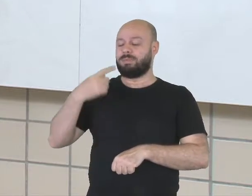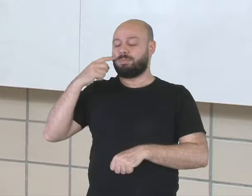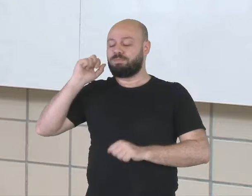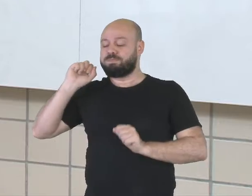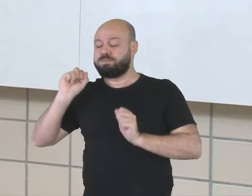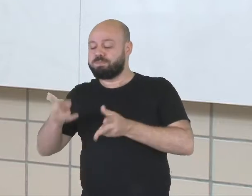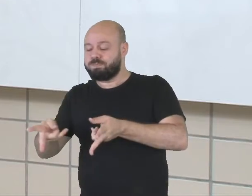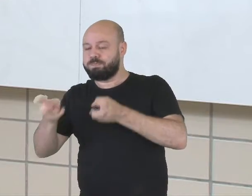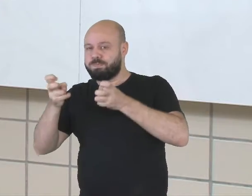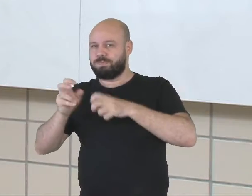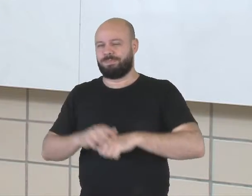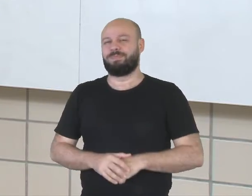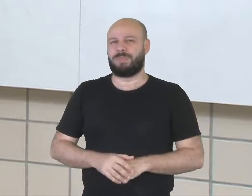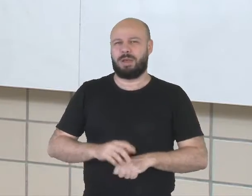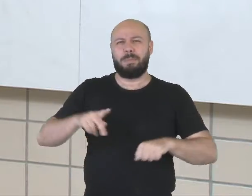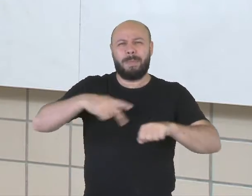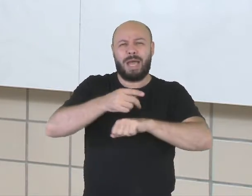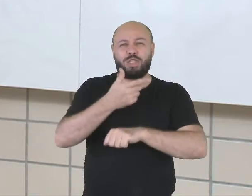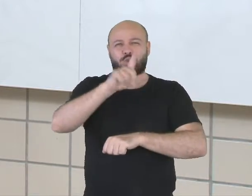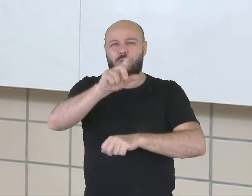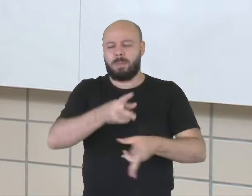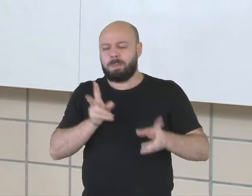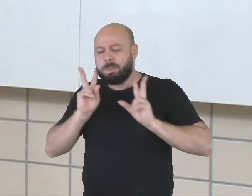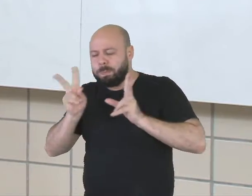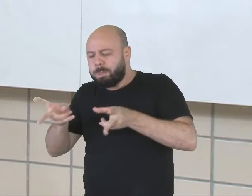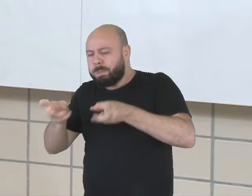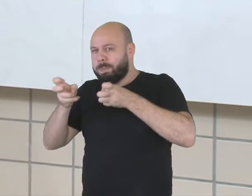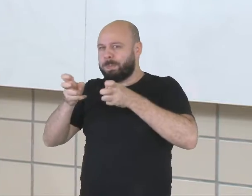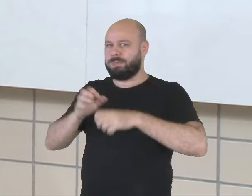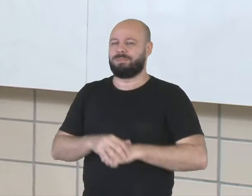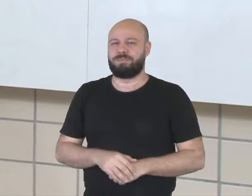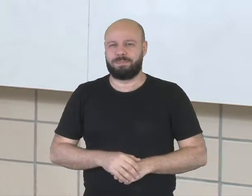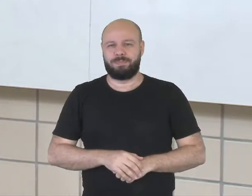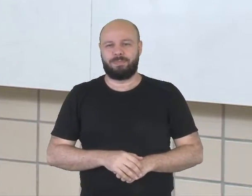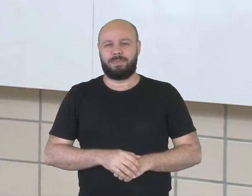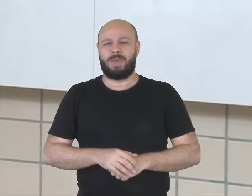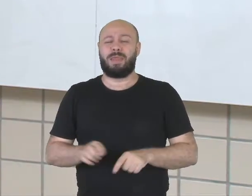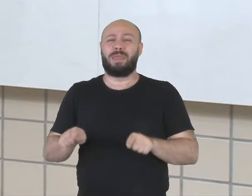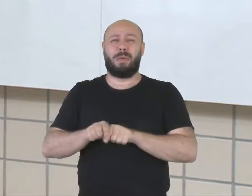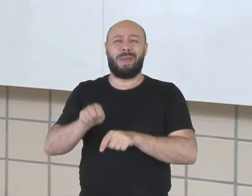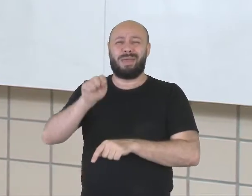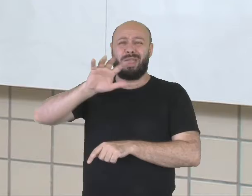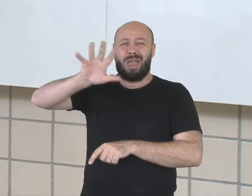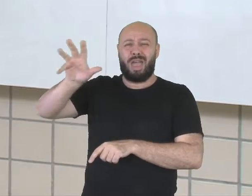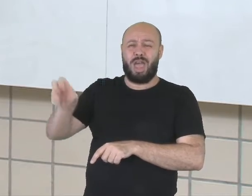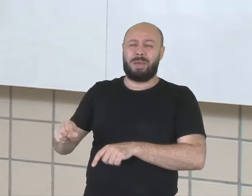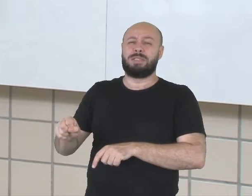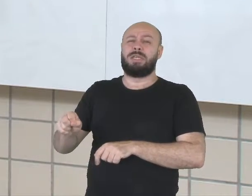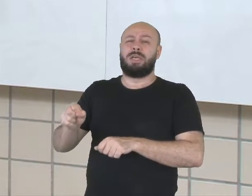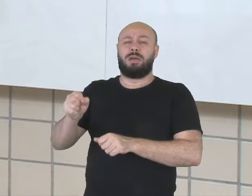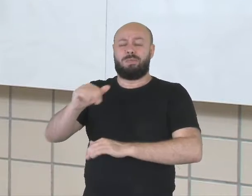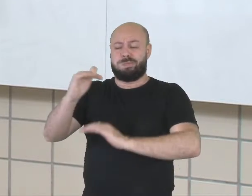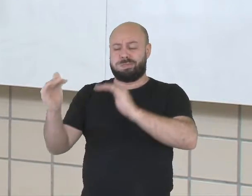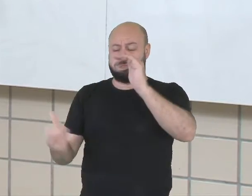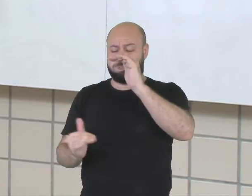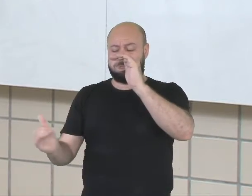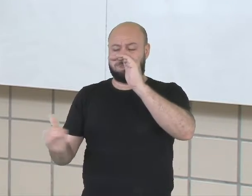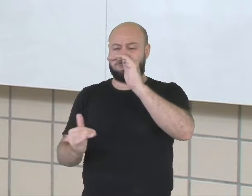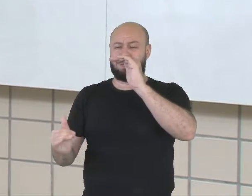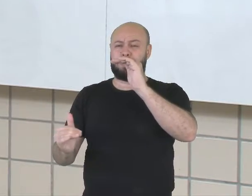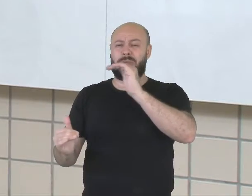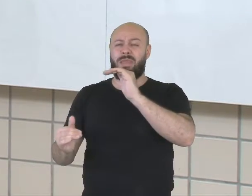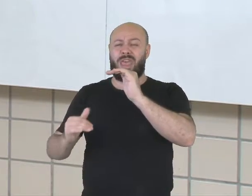para muitos países diferentes. Mas também é um continente de desigualdades. Eu tenho muita gente que